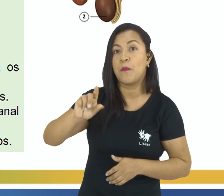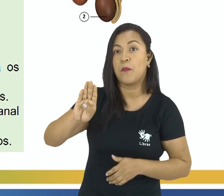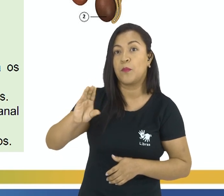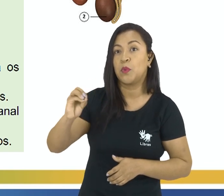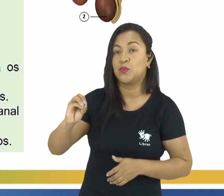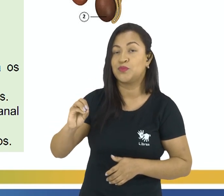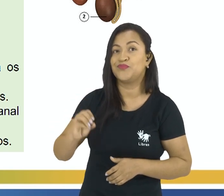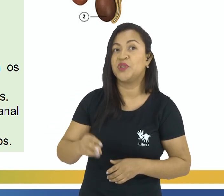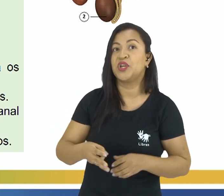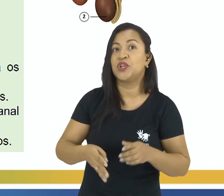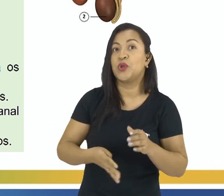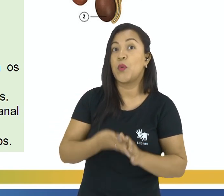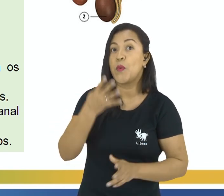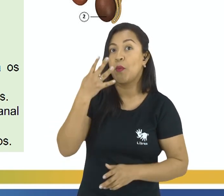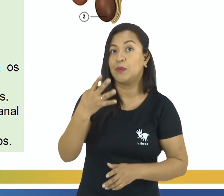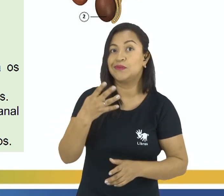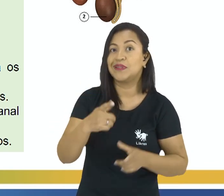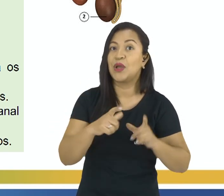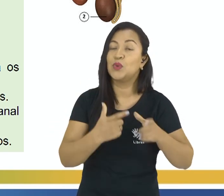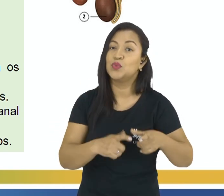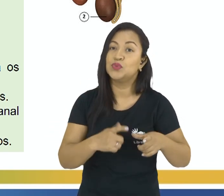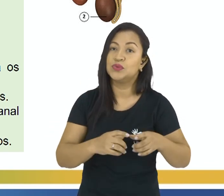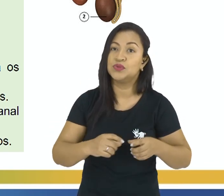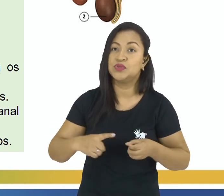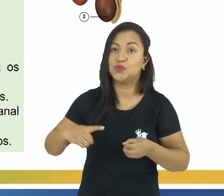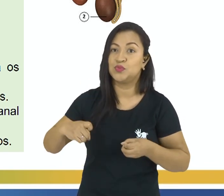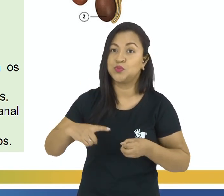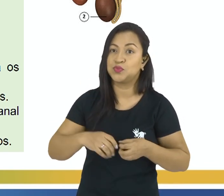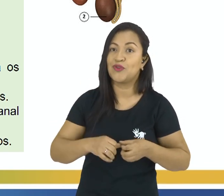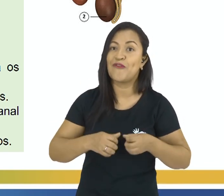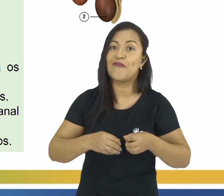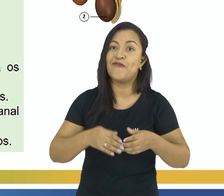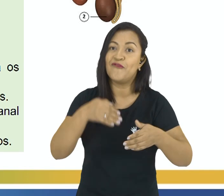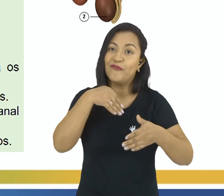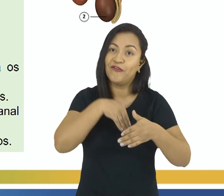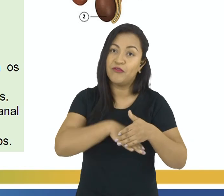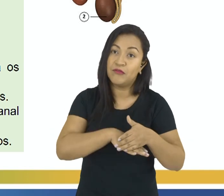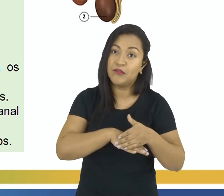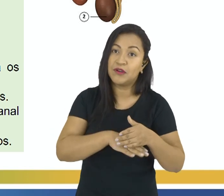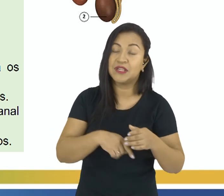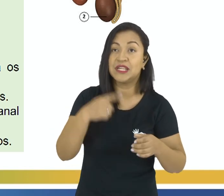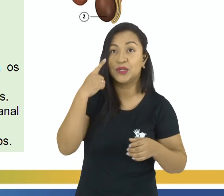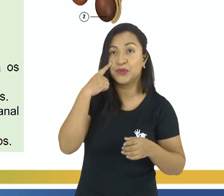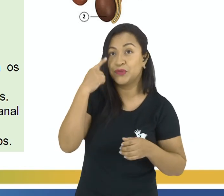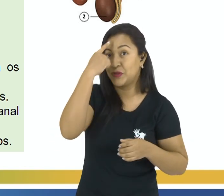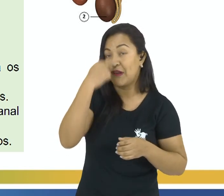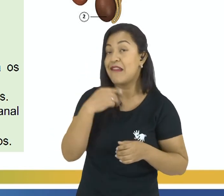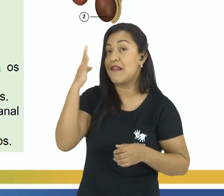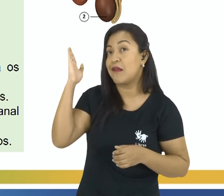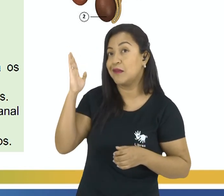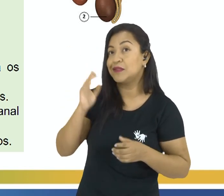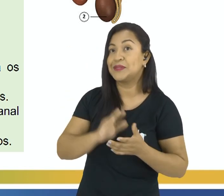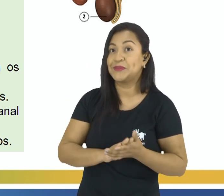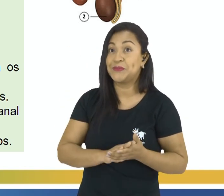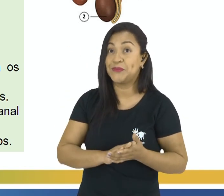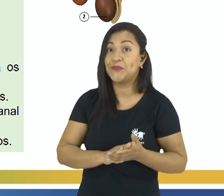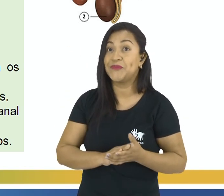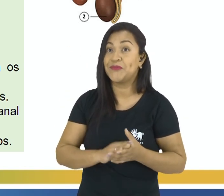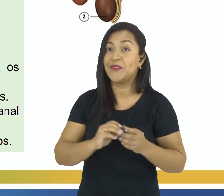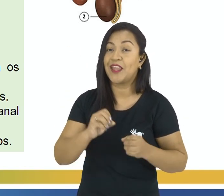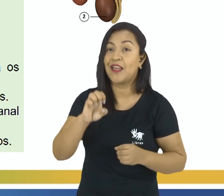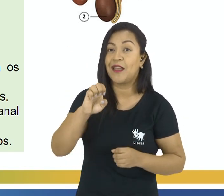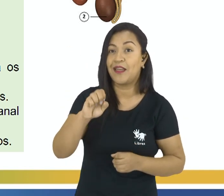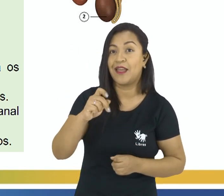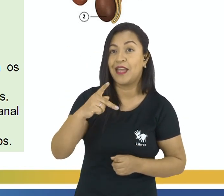os espermatozoides ficam armazenados, que ali, indicado na imagem, a gente observa que se refere ao